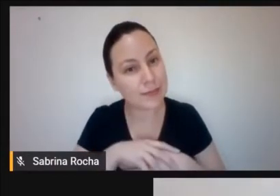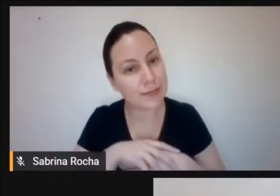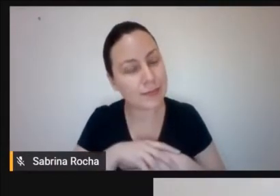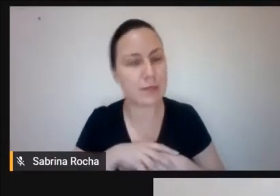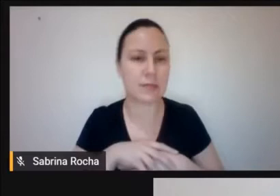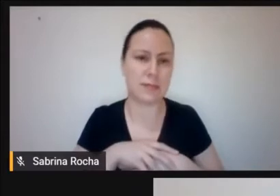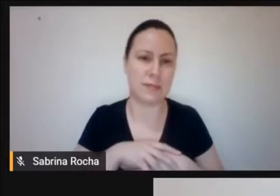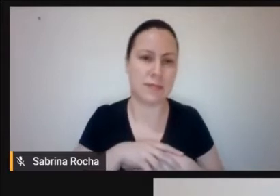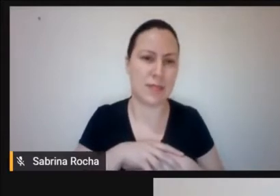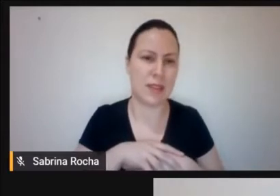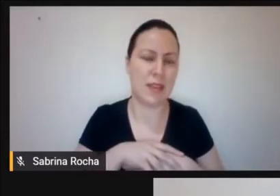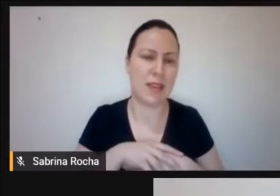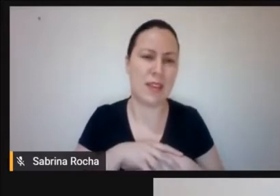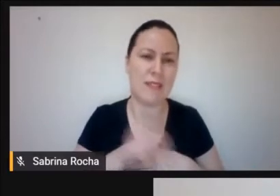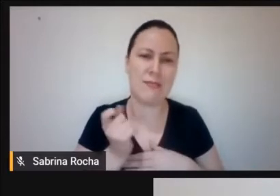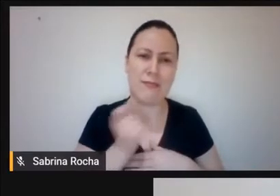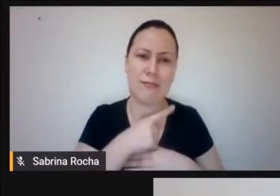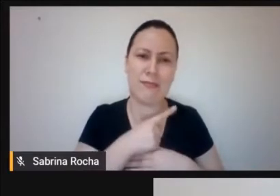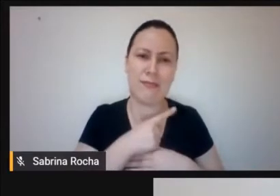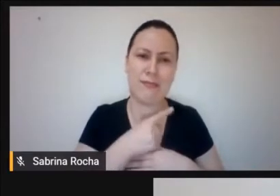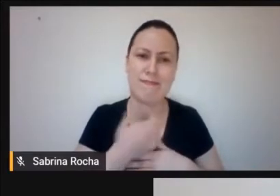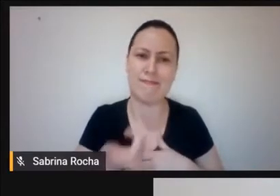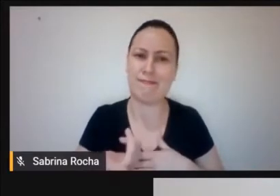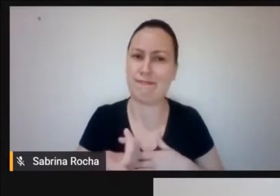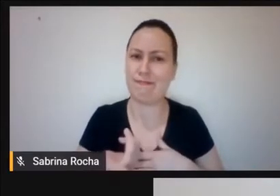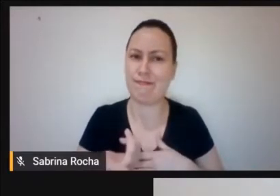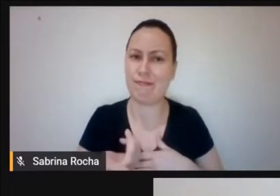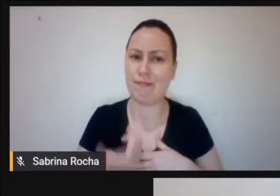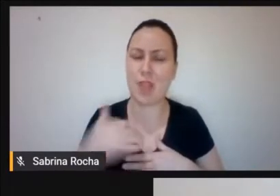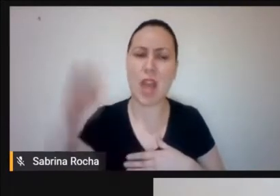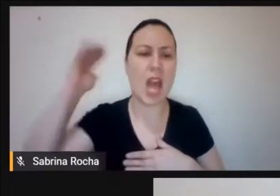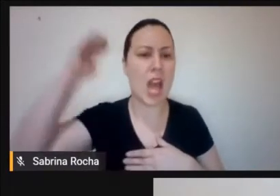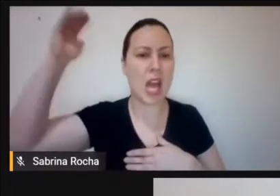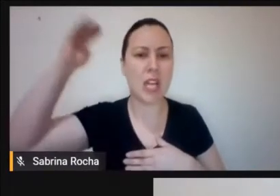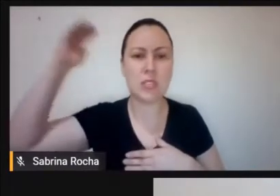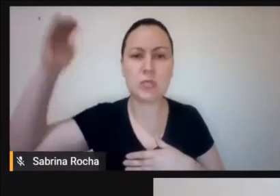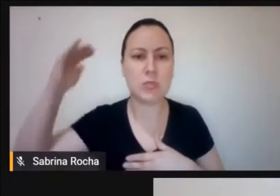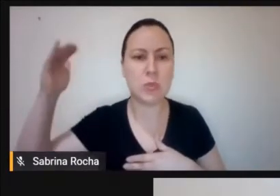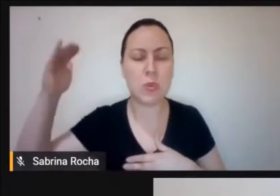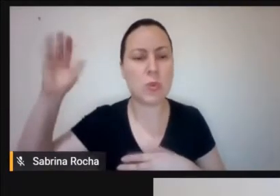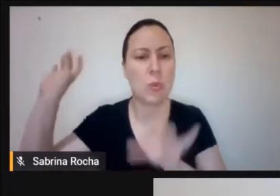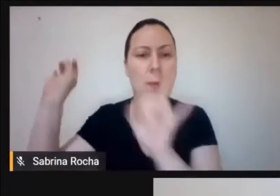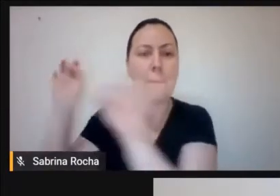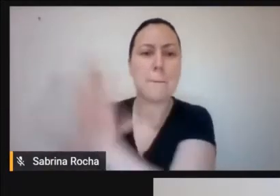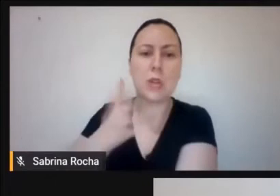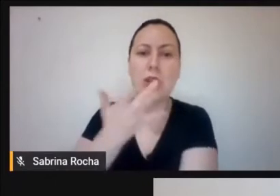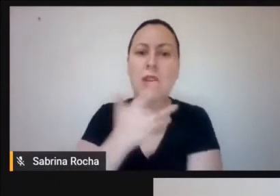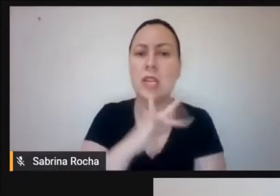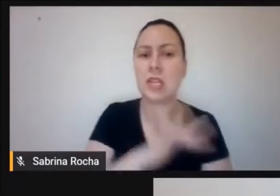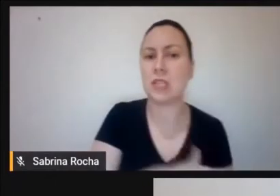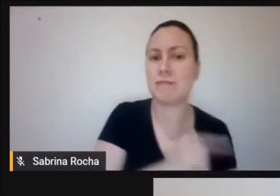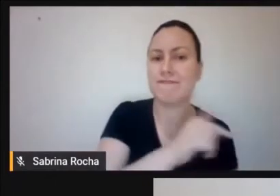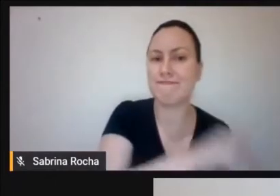né? O mundo adulto não está preparado para a infância.